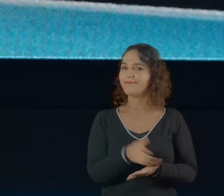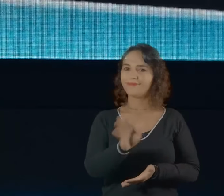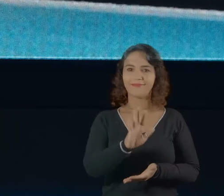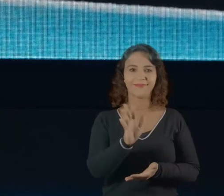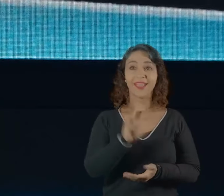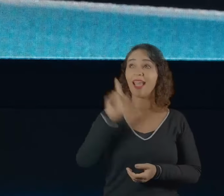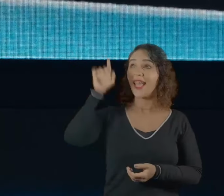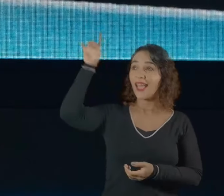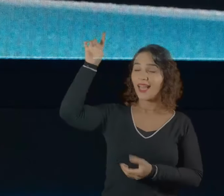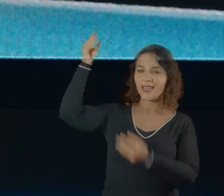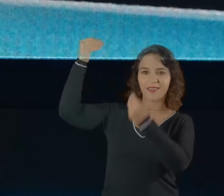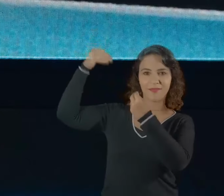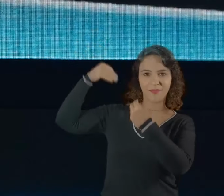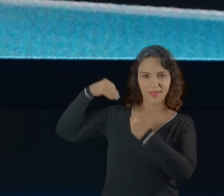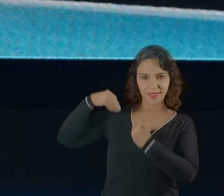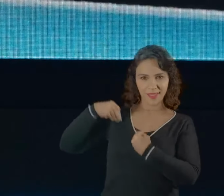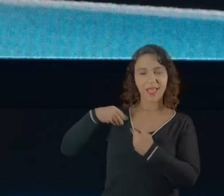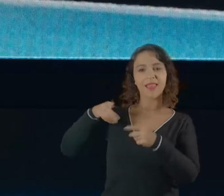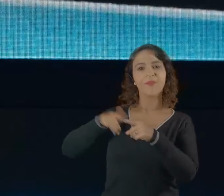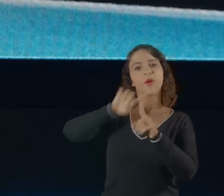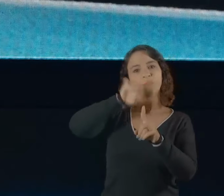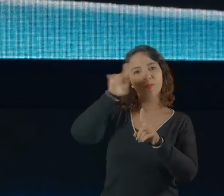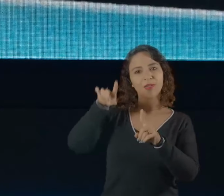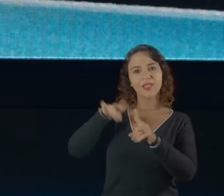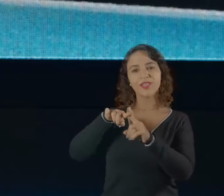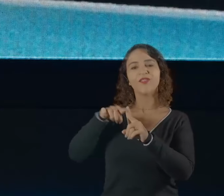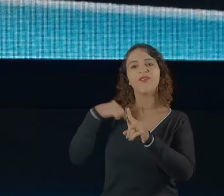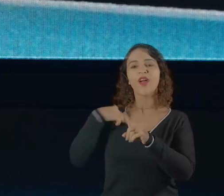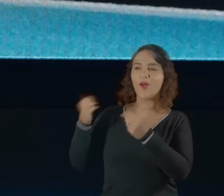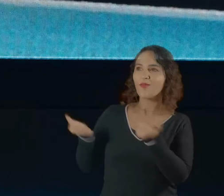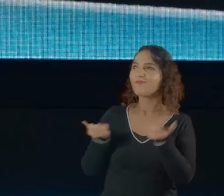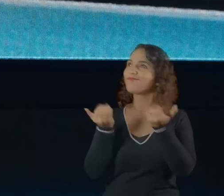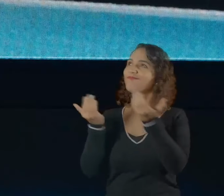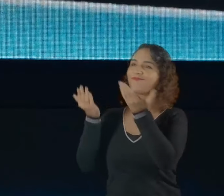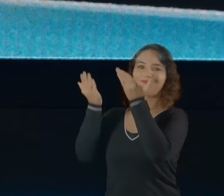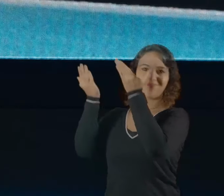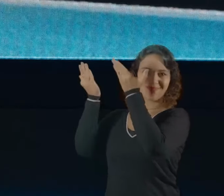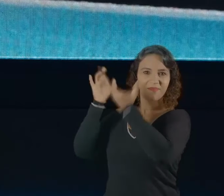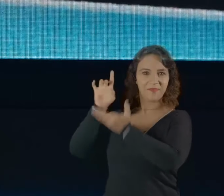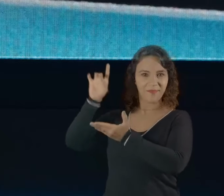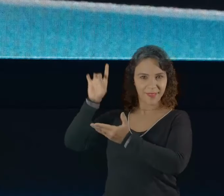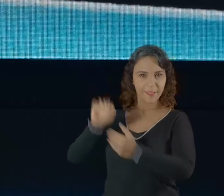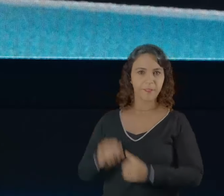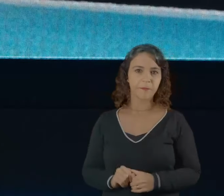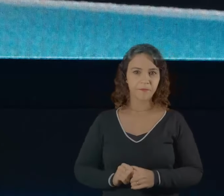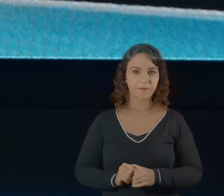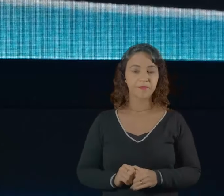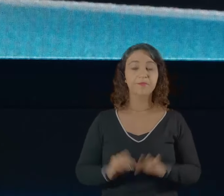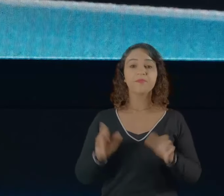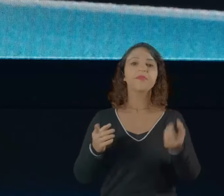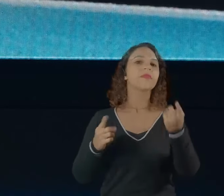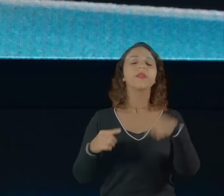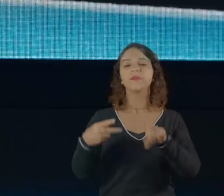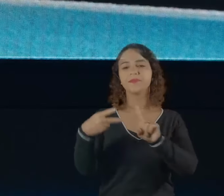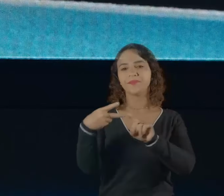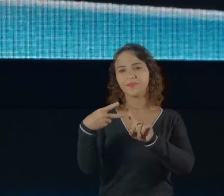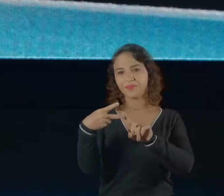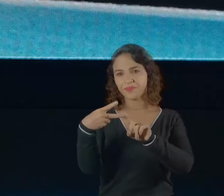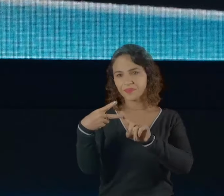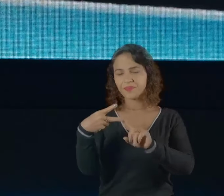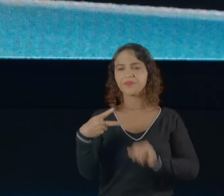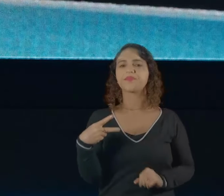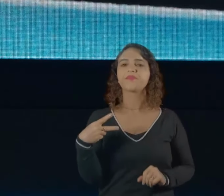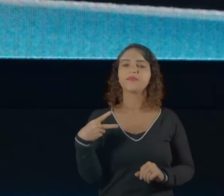Ele vem de Deus e ele é para Deus. A segunda coisa que eu quero dizer nesse texto aqui é que